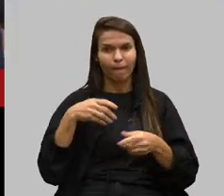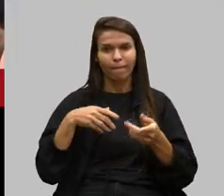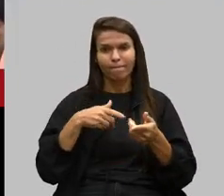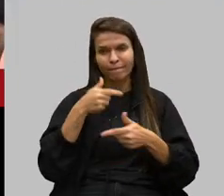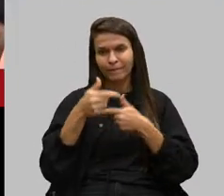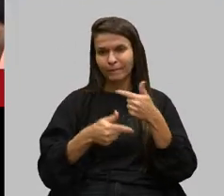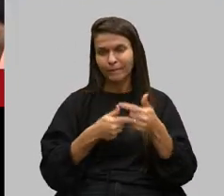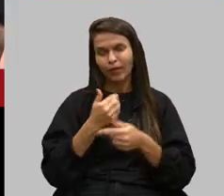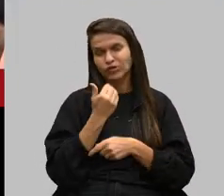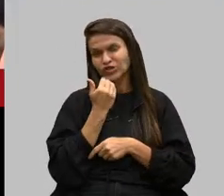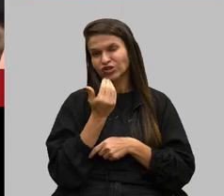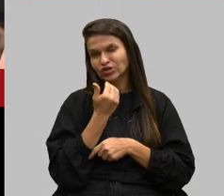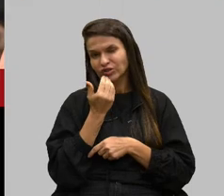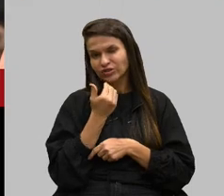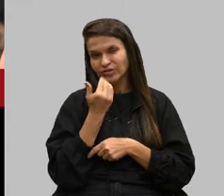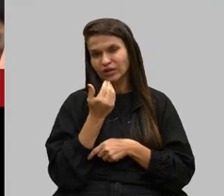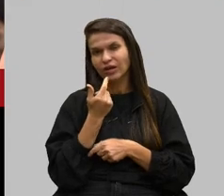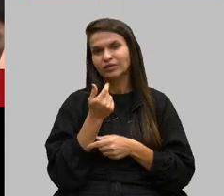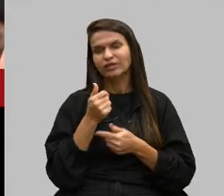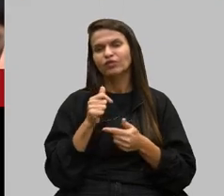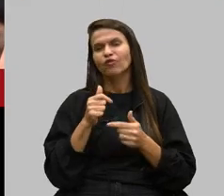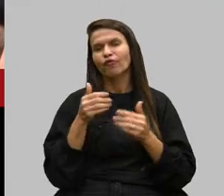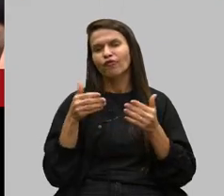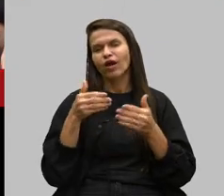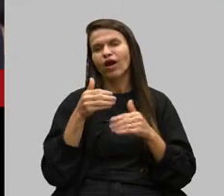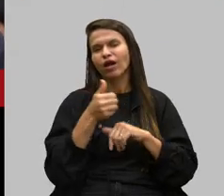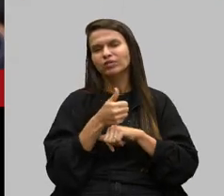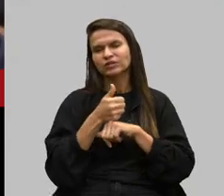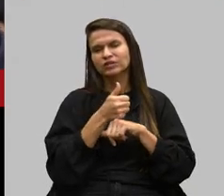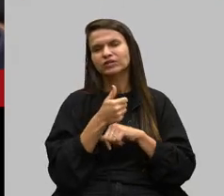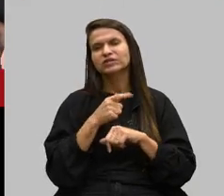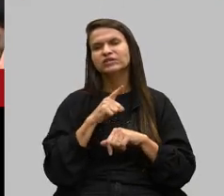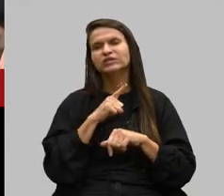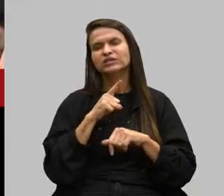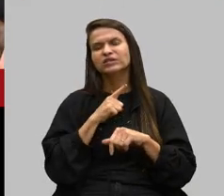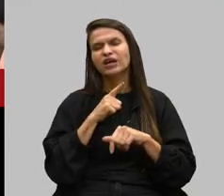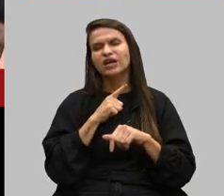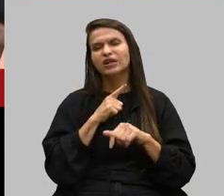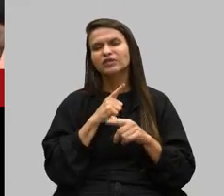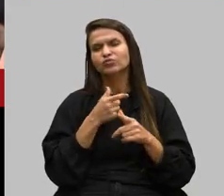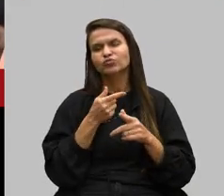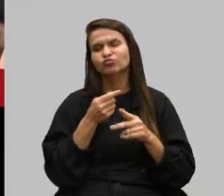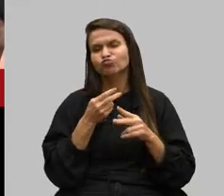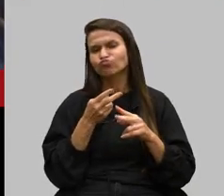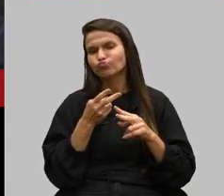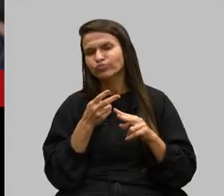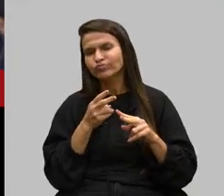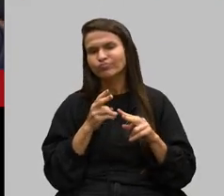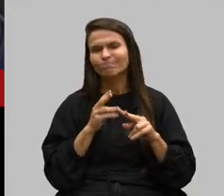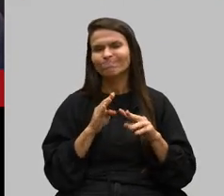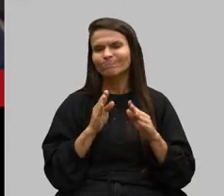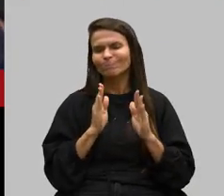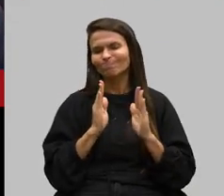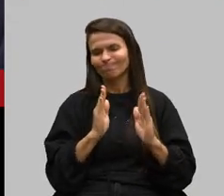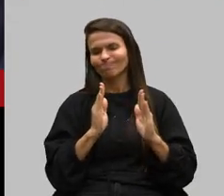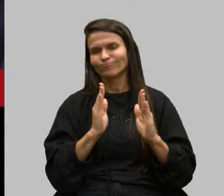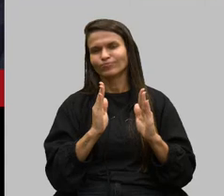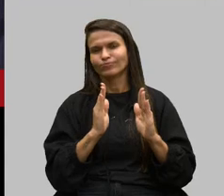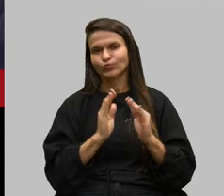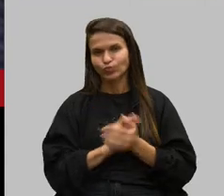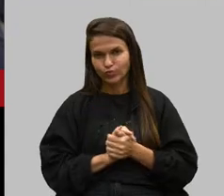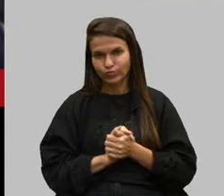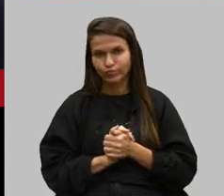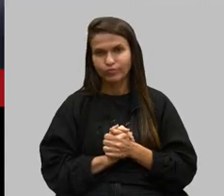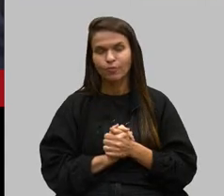Nós também colocarmos profissões que que T restrição E sem contar que esse caso é um caso que eu entendo que a minha esposa